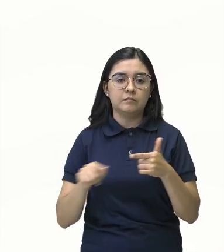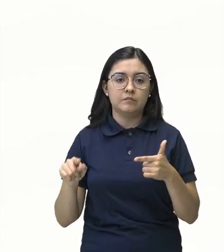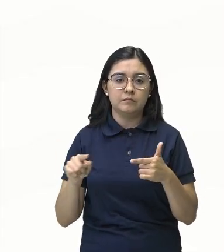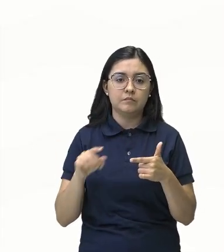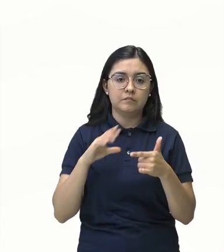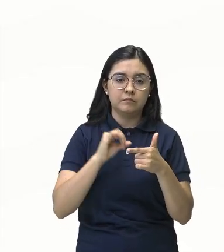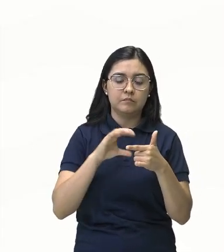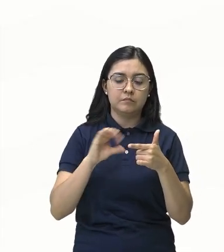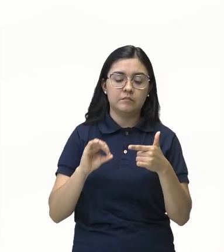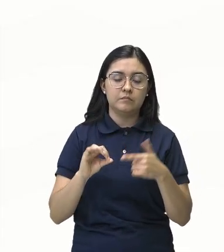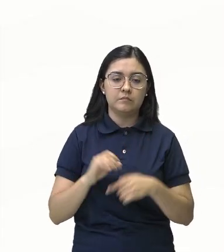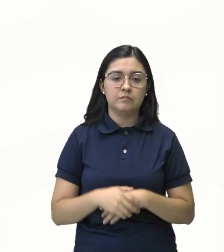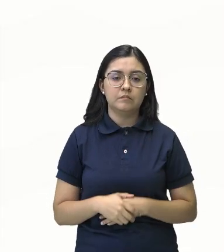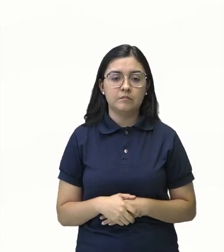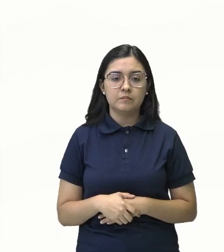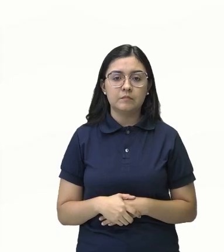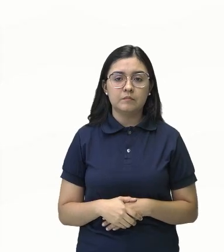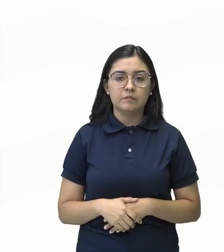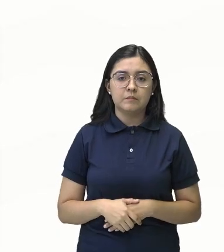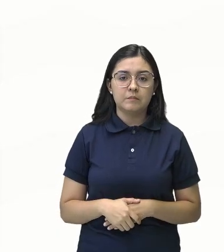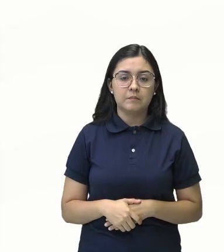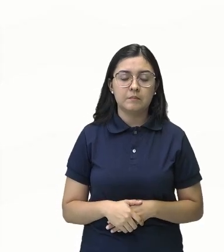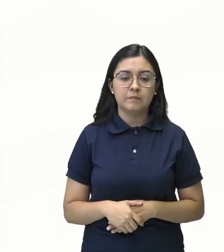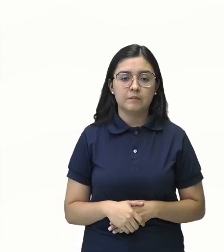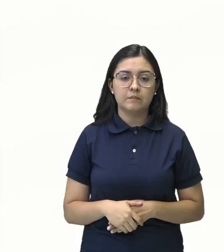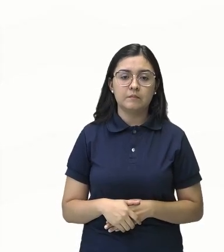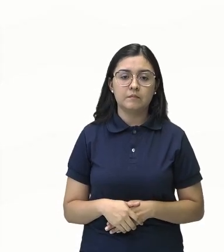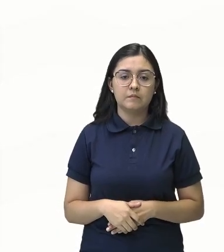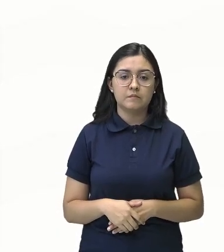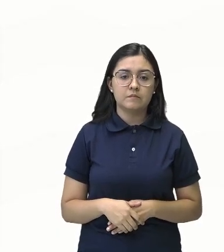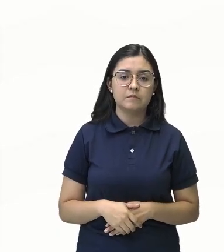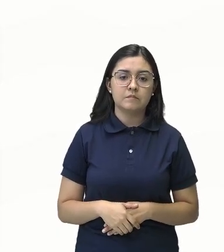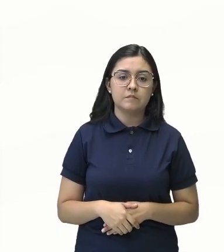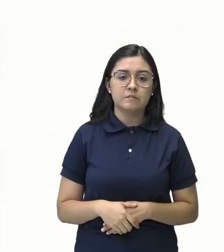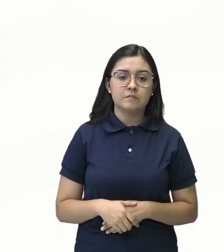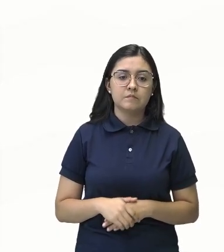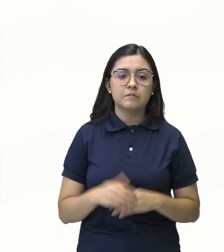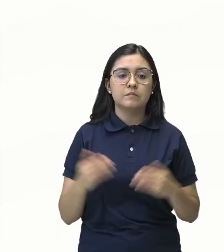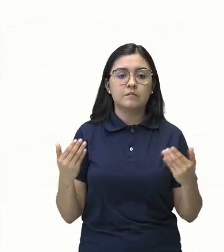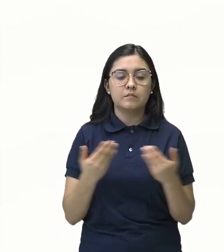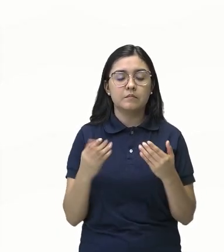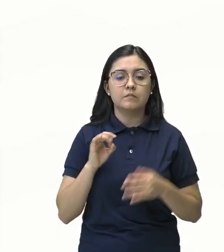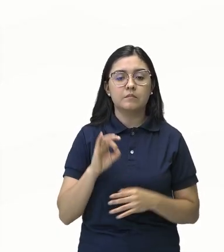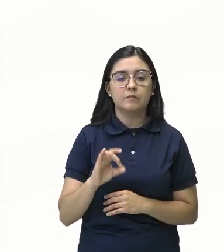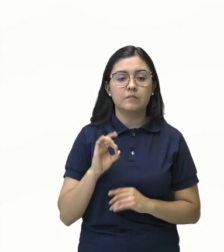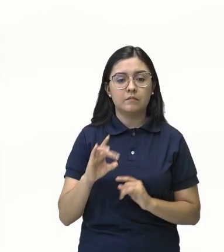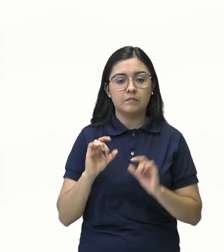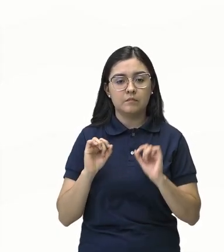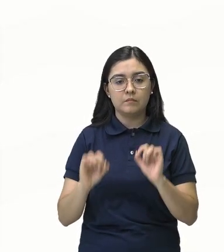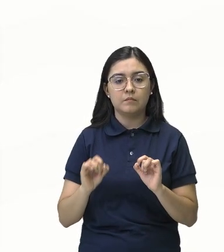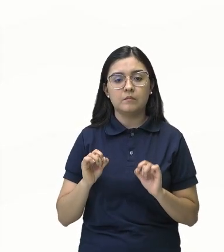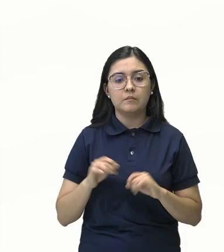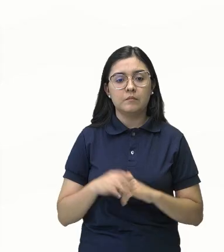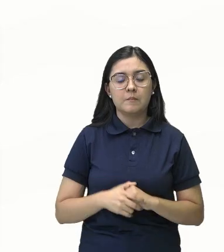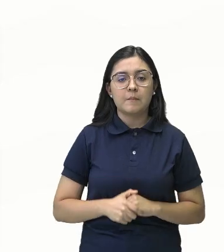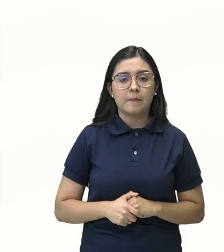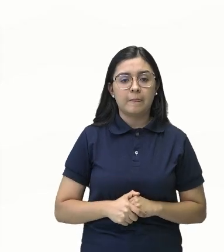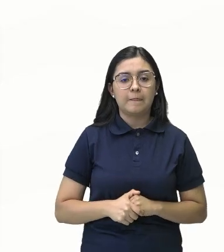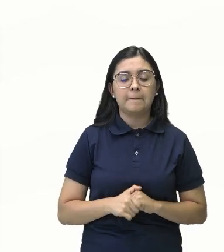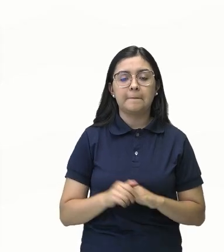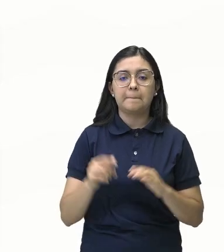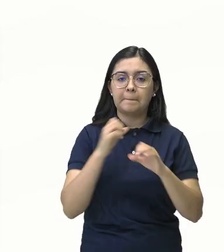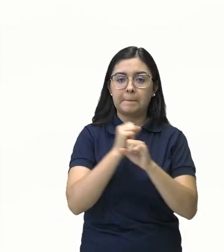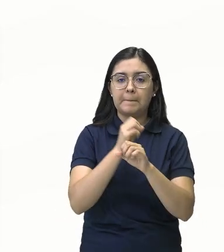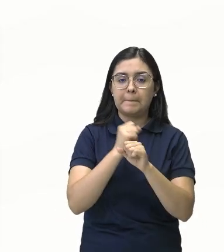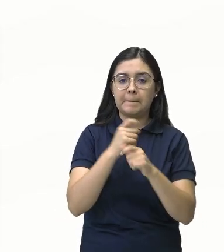inversa. E aí ele vai dividir. E agora basta eu efetuar aqui a minha